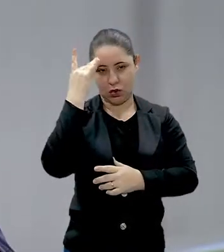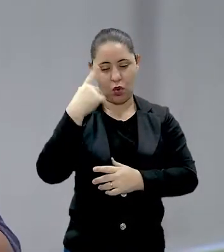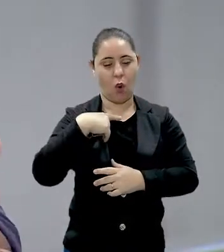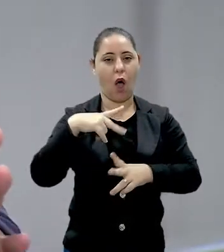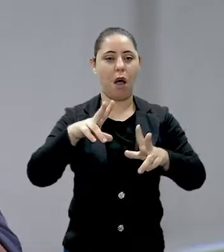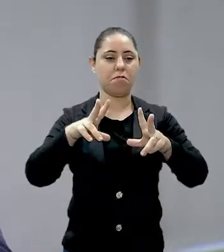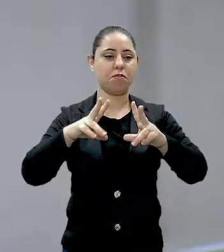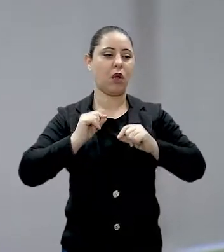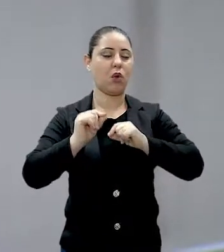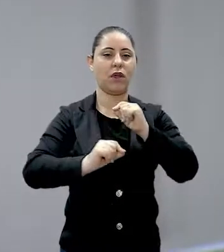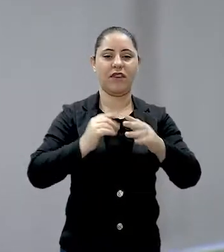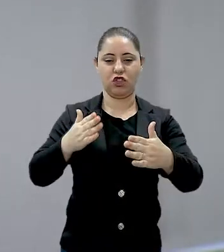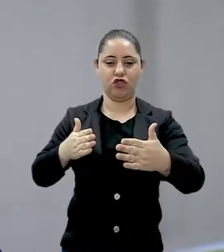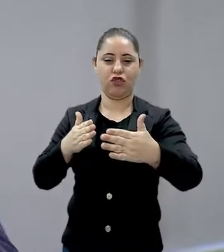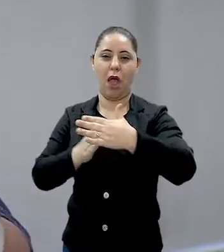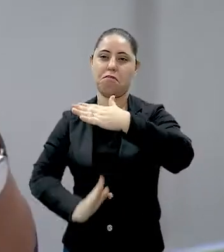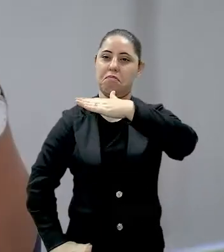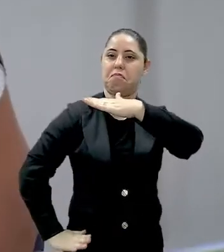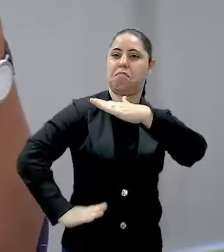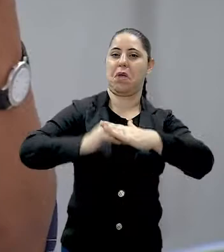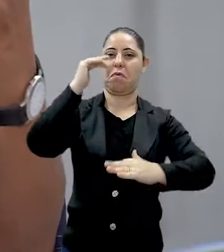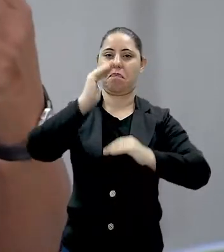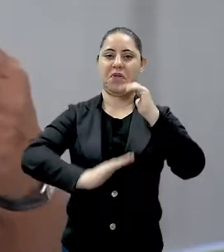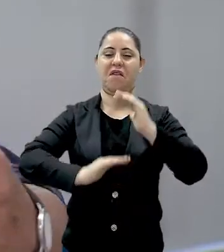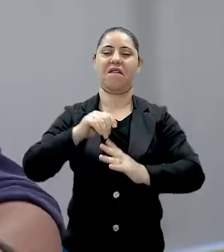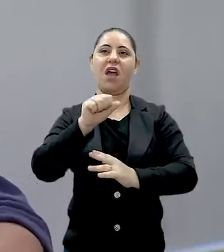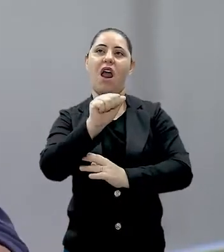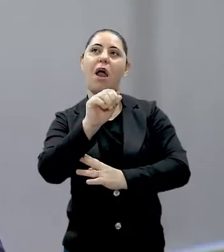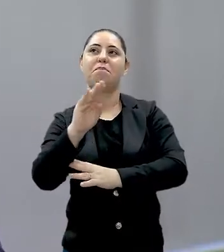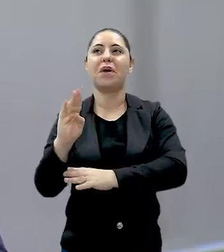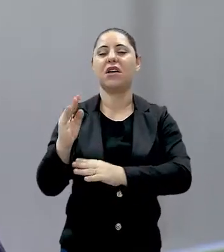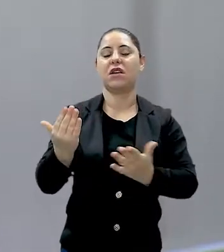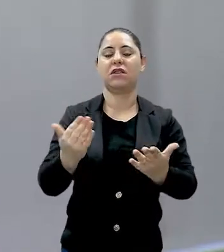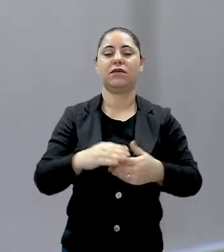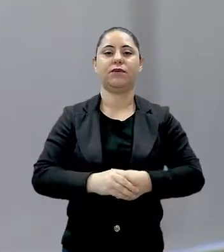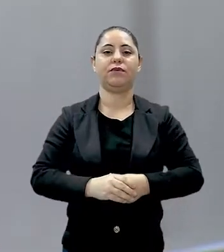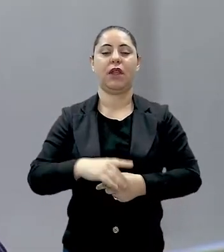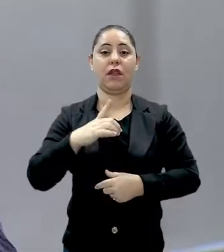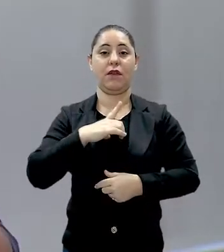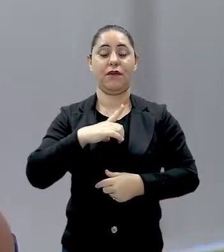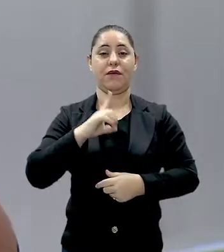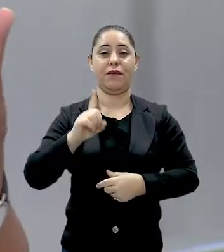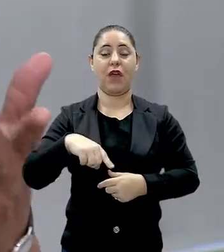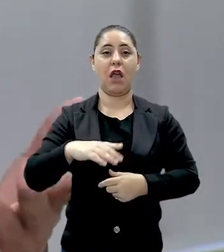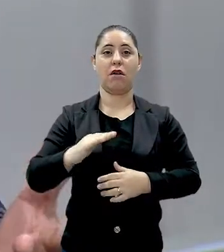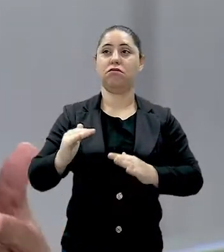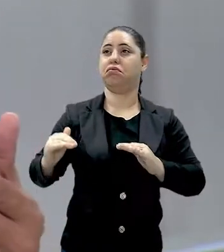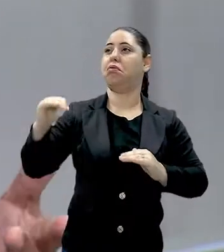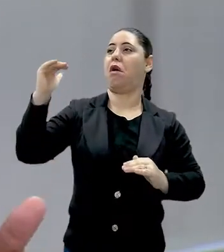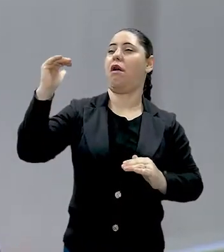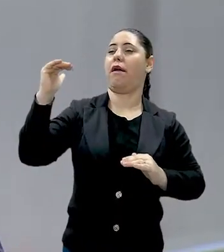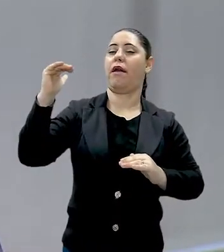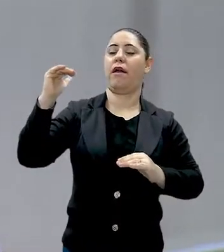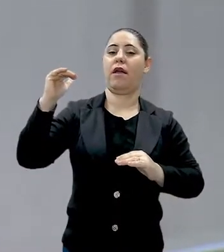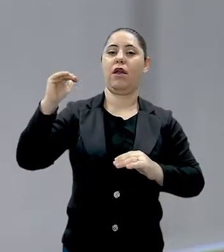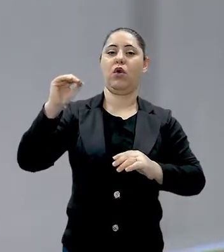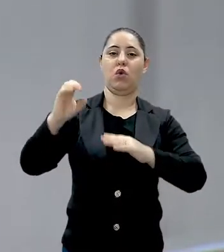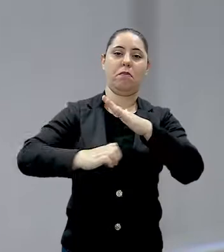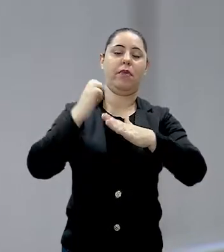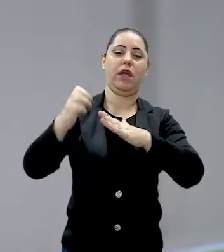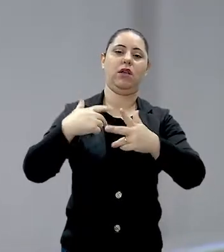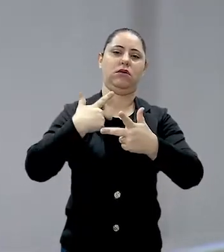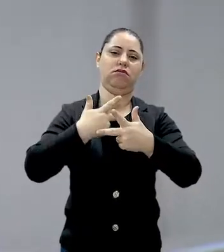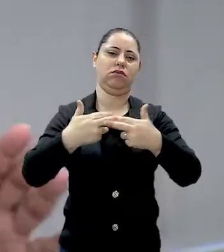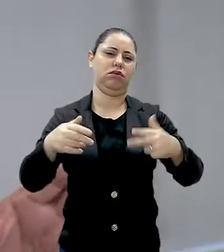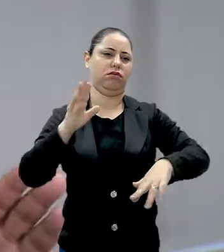é mérito de cada um, quem vai chegar no topo da carreira A, da carreira B, quem vai ser o mais bem sucedido, seja